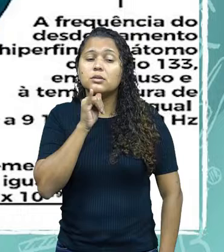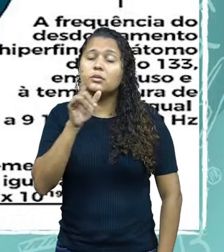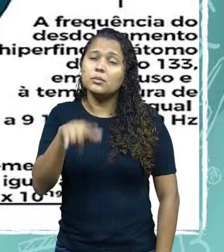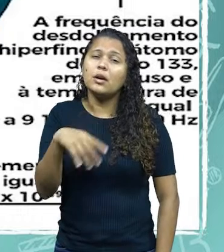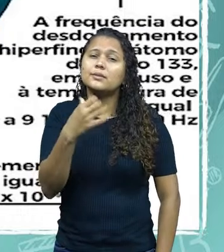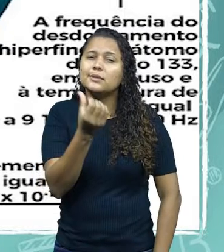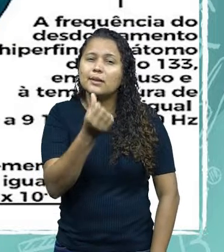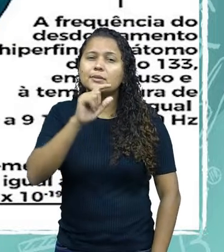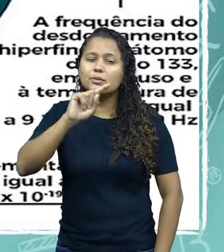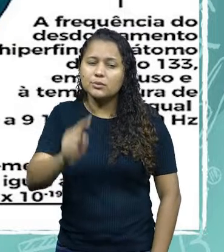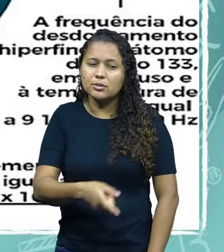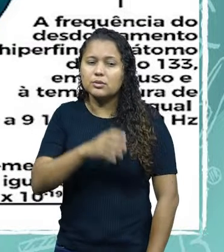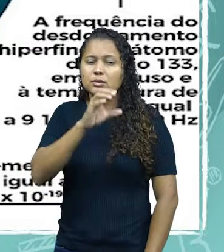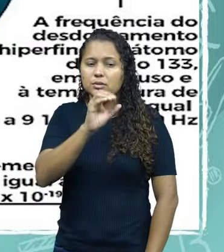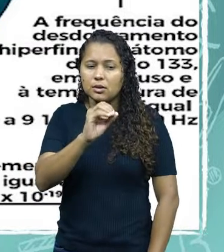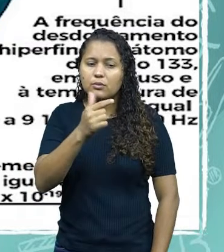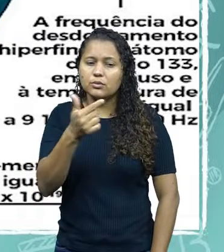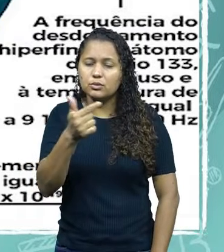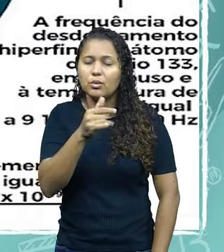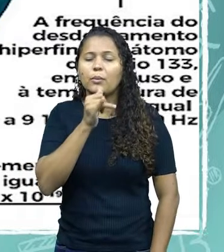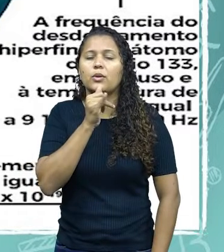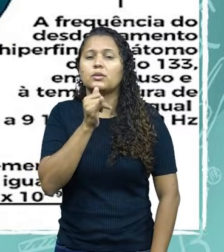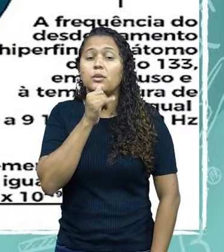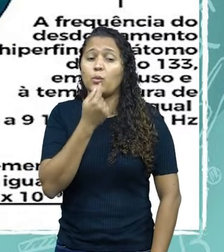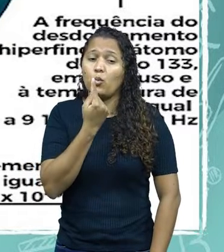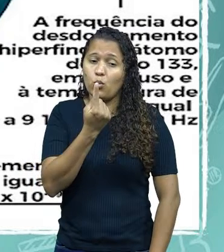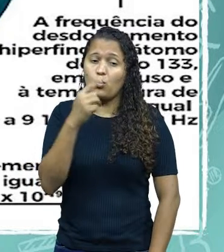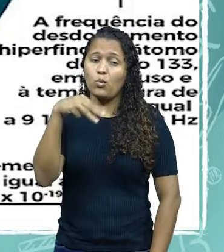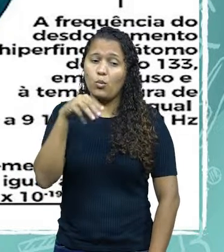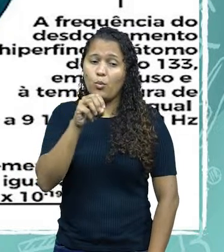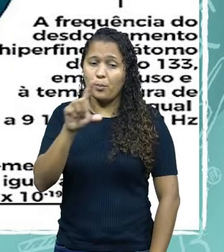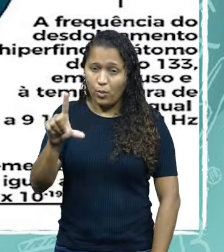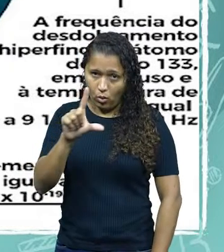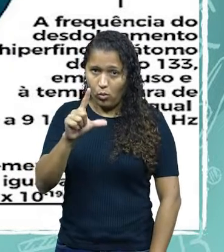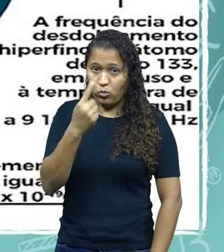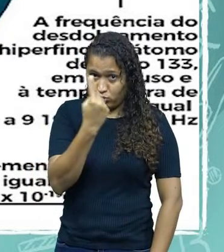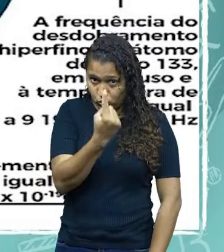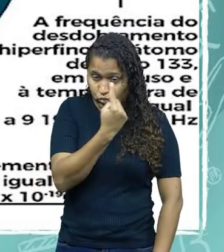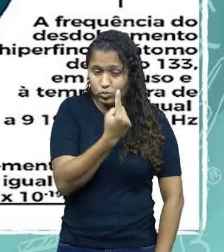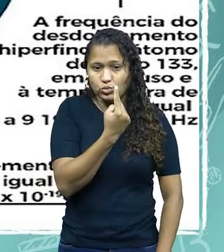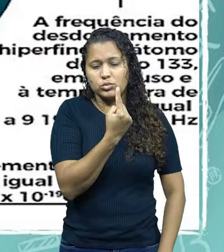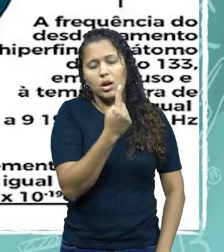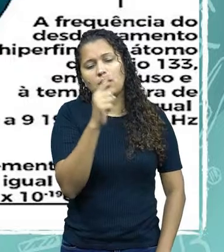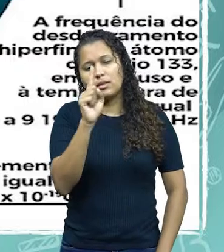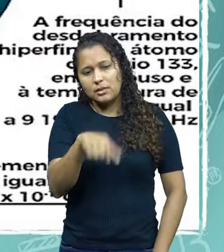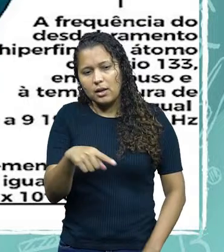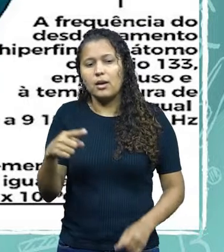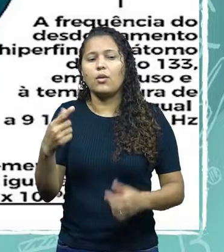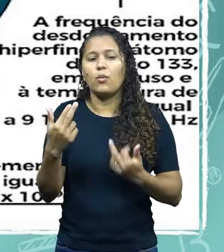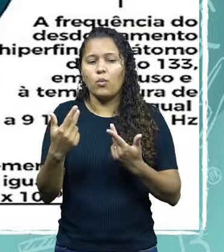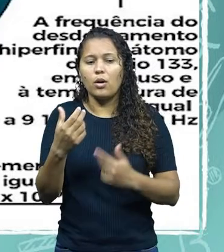equivale a 6,022, por exemplo, um mol equivale a